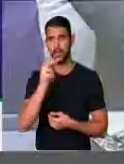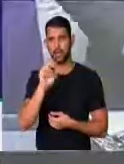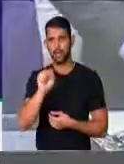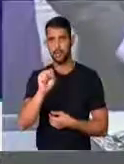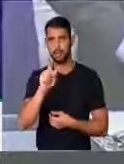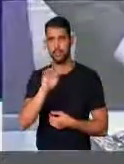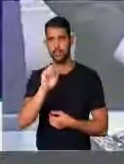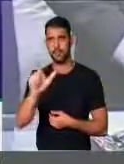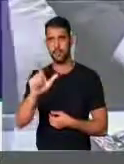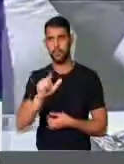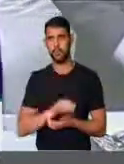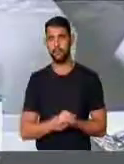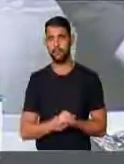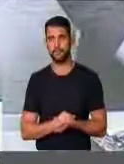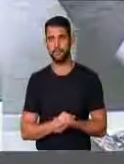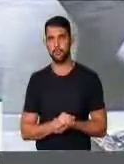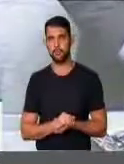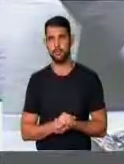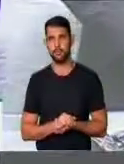Pessoal.